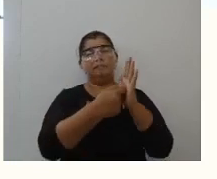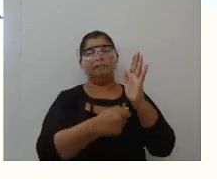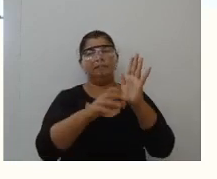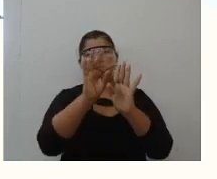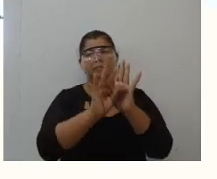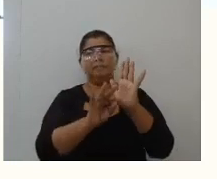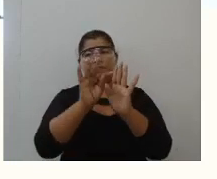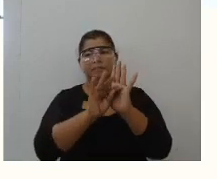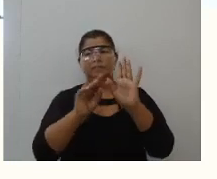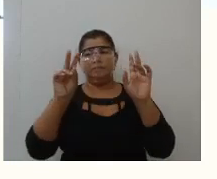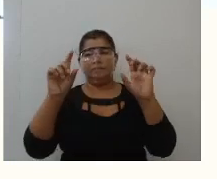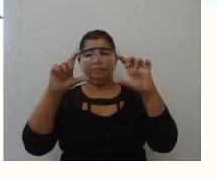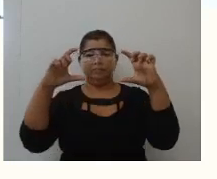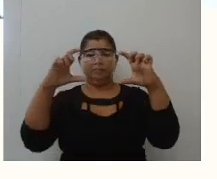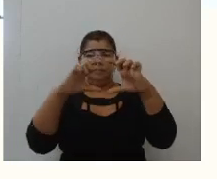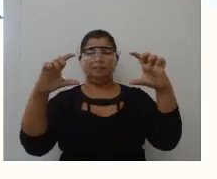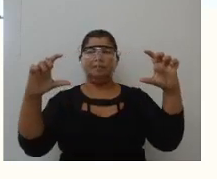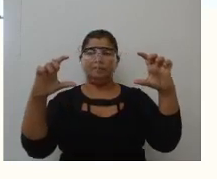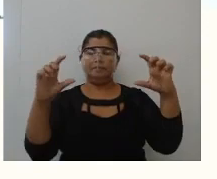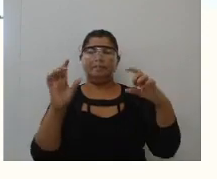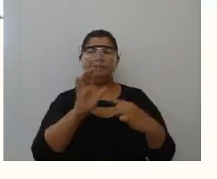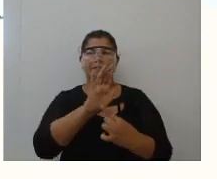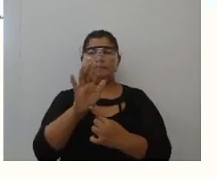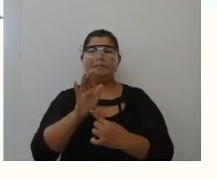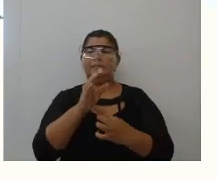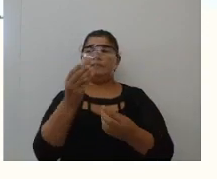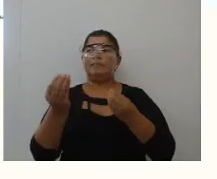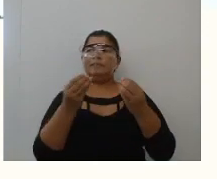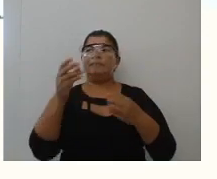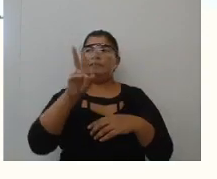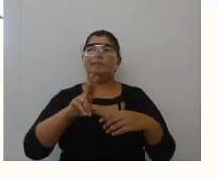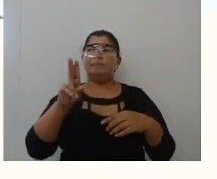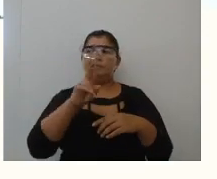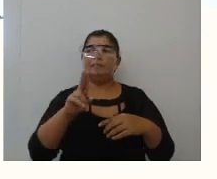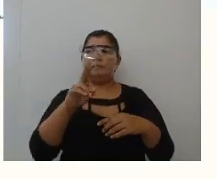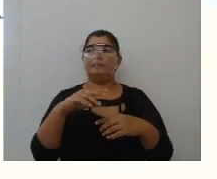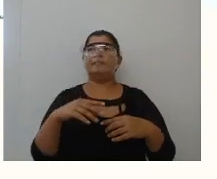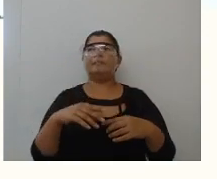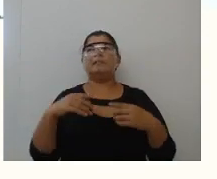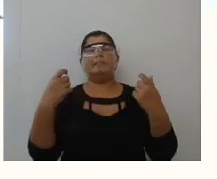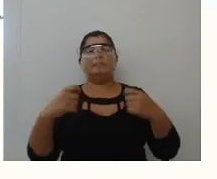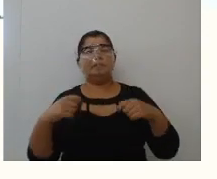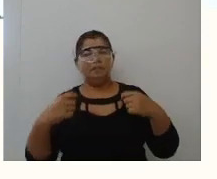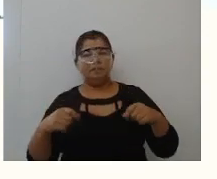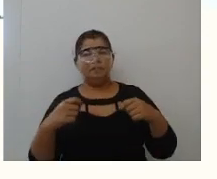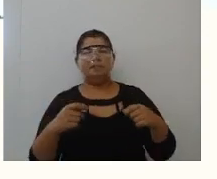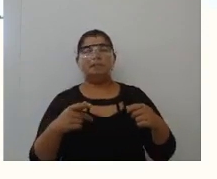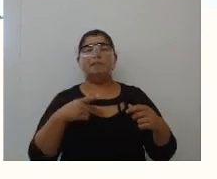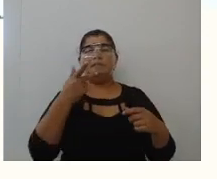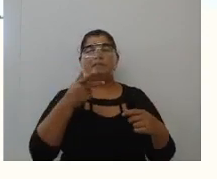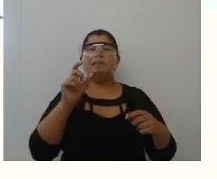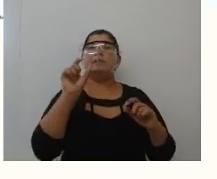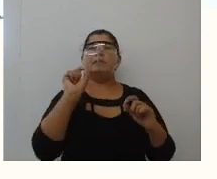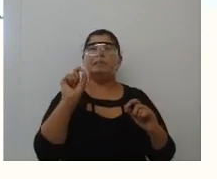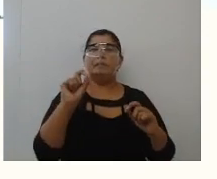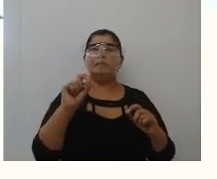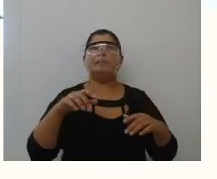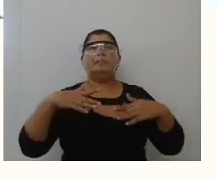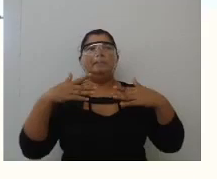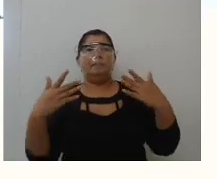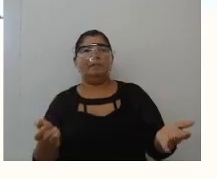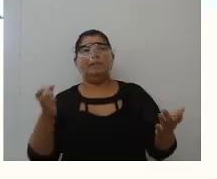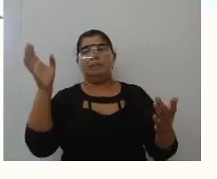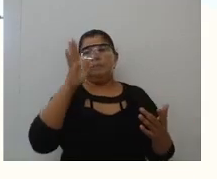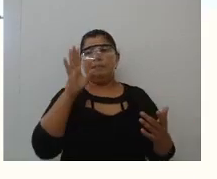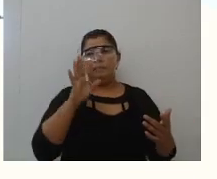utilizam, como a gente utiliza as conjunções na redação. Ó. É preciso frisar que, embora o Brasil tenha